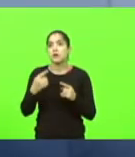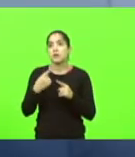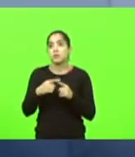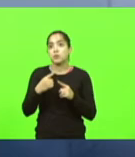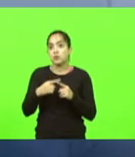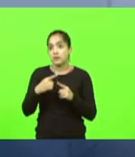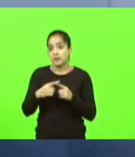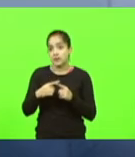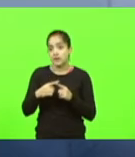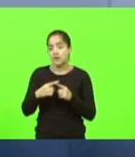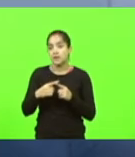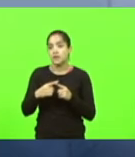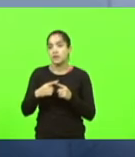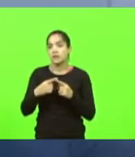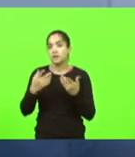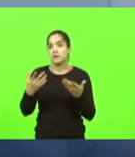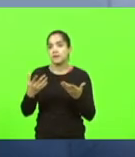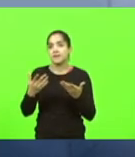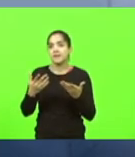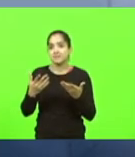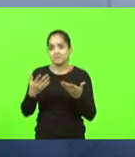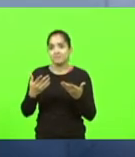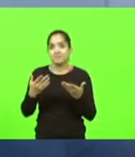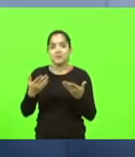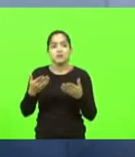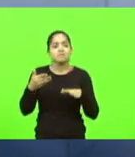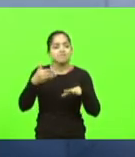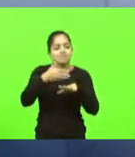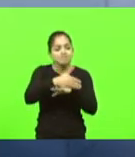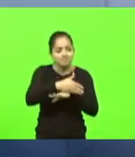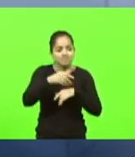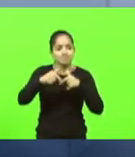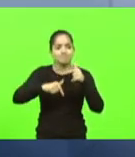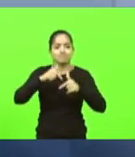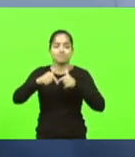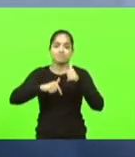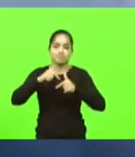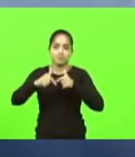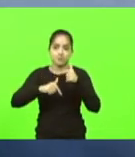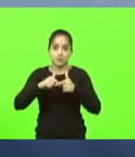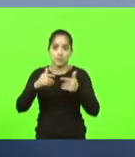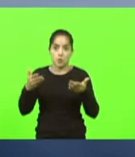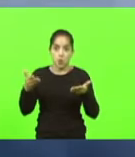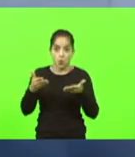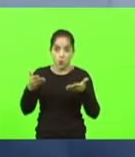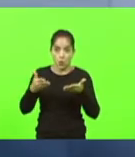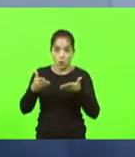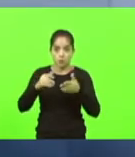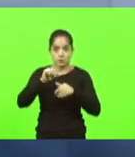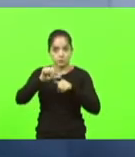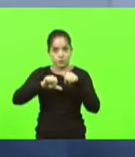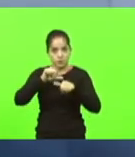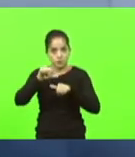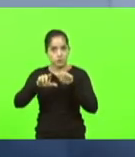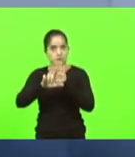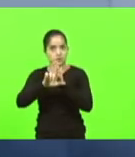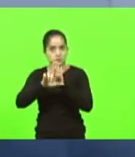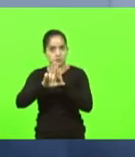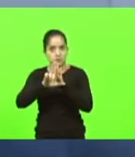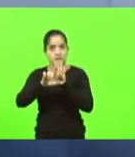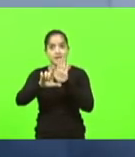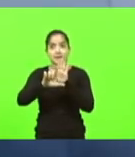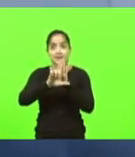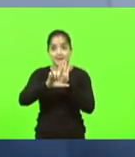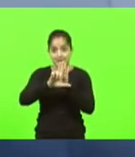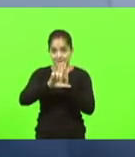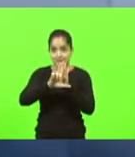a um aspecto muito essencial do ingresso no mercado de trabalho. Hoje, com as alterações na legislação, em especial na lei que trata